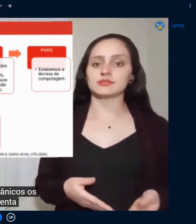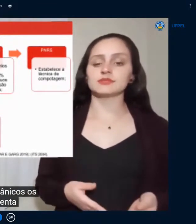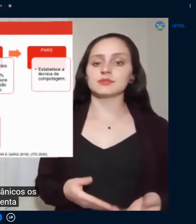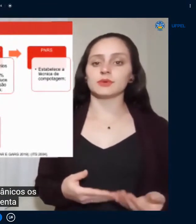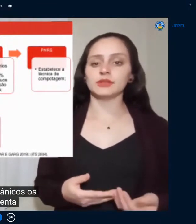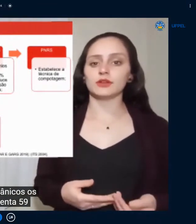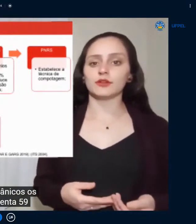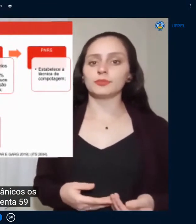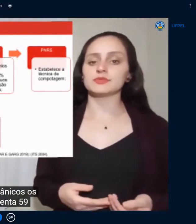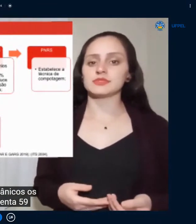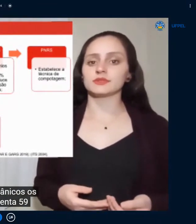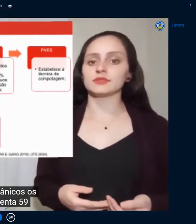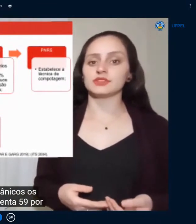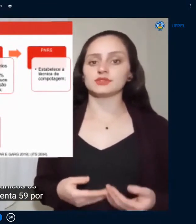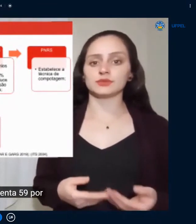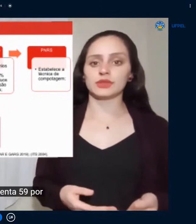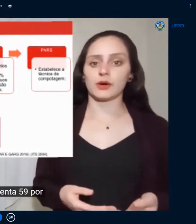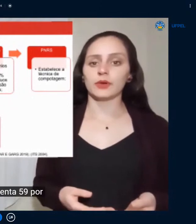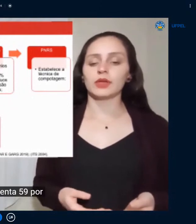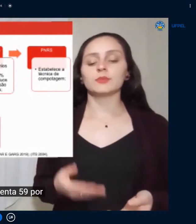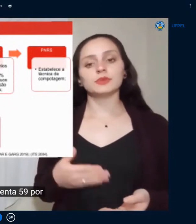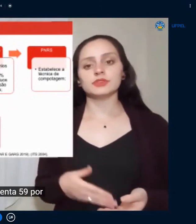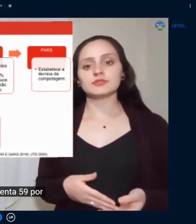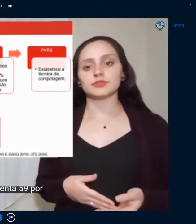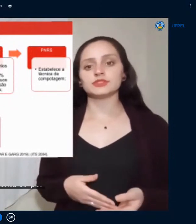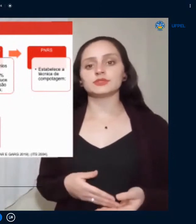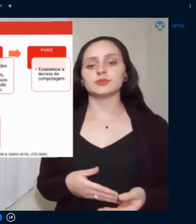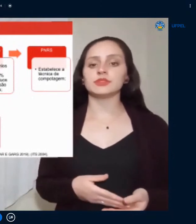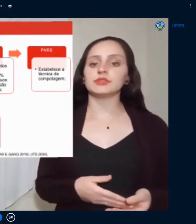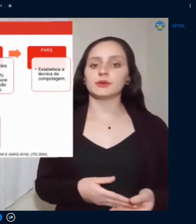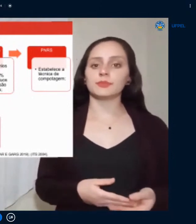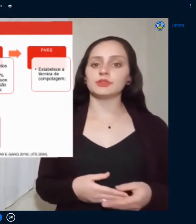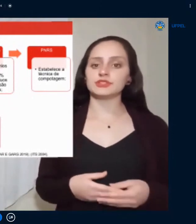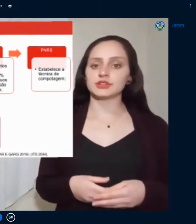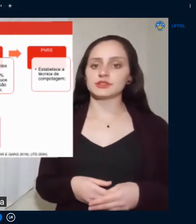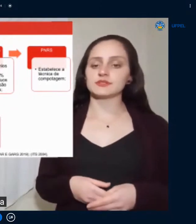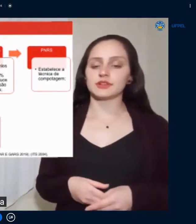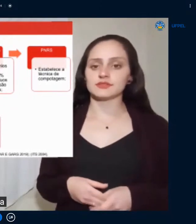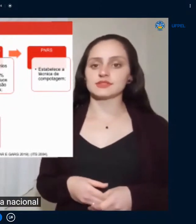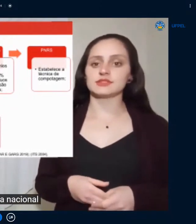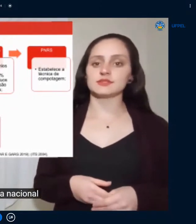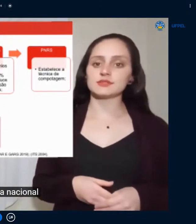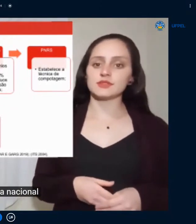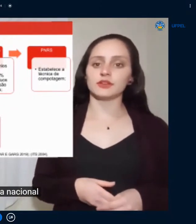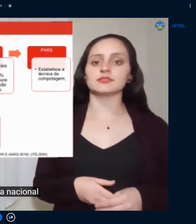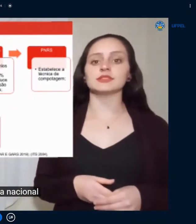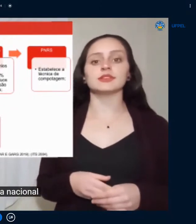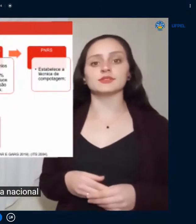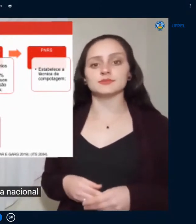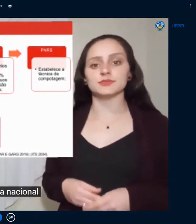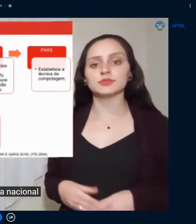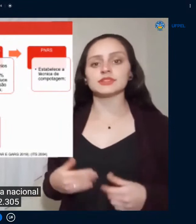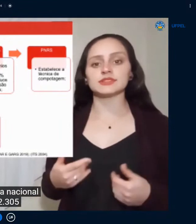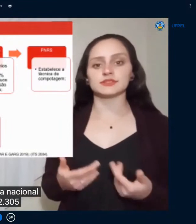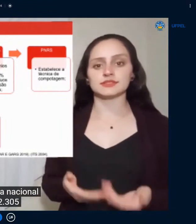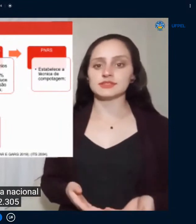orgânicos representam 59% deste total. Por isso, foi instituída, então, a Política Nacional dos Resíduos Sólidos,